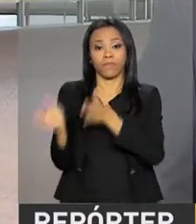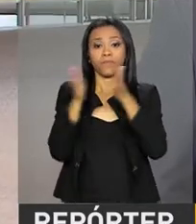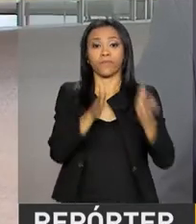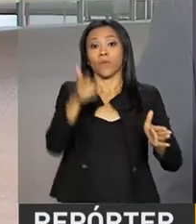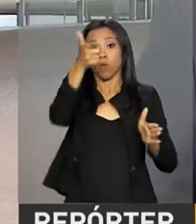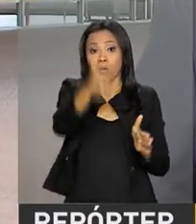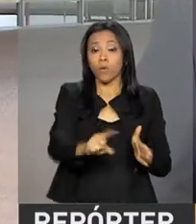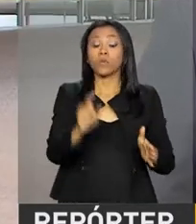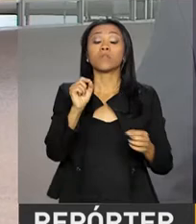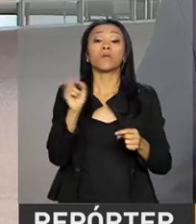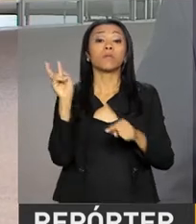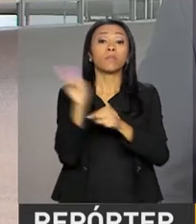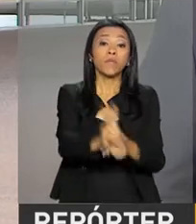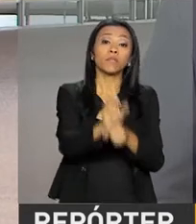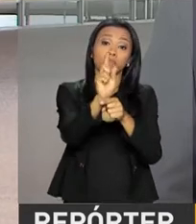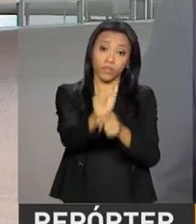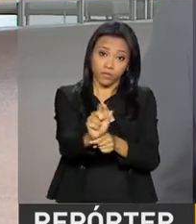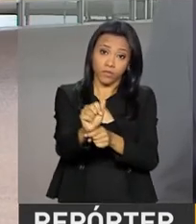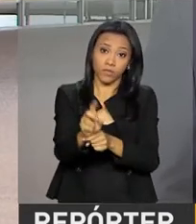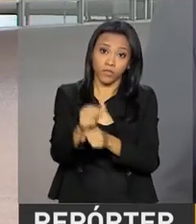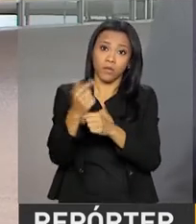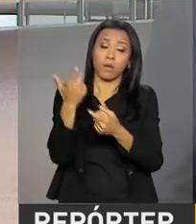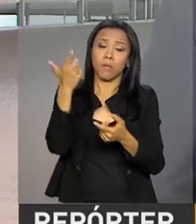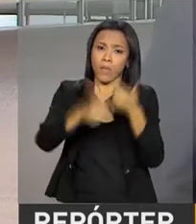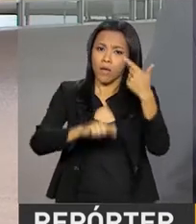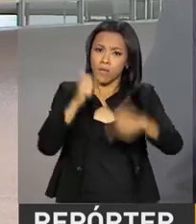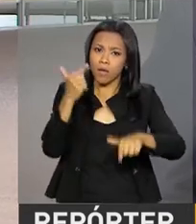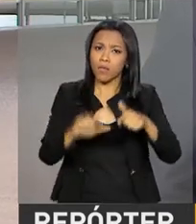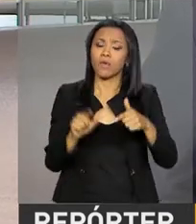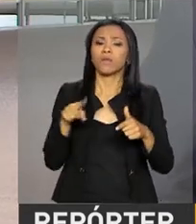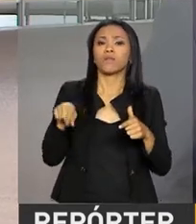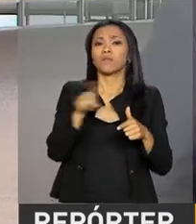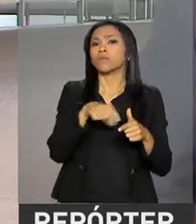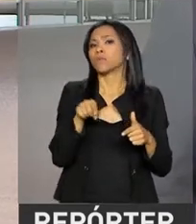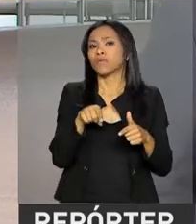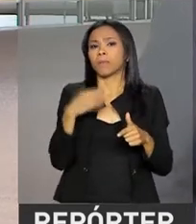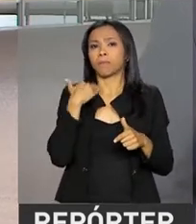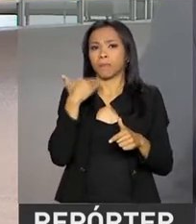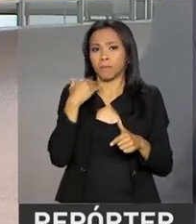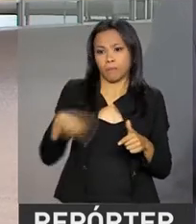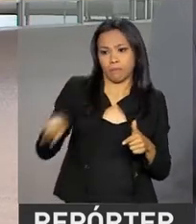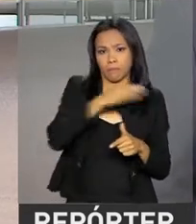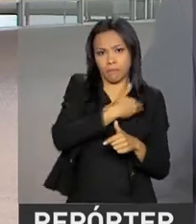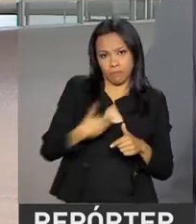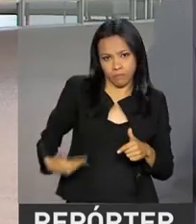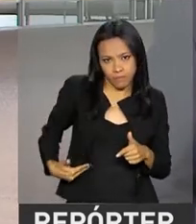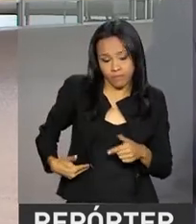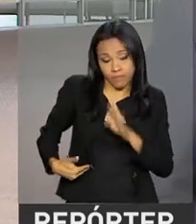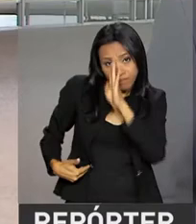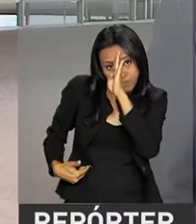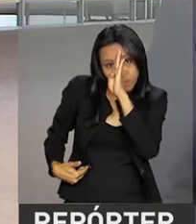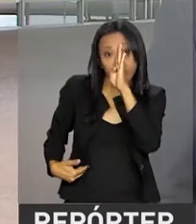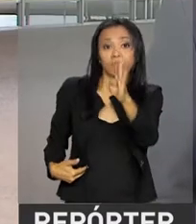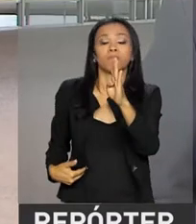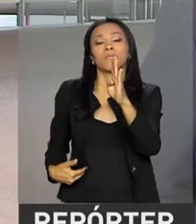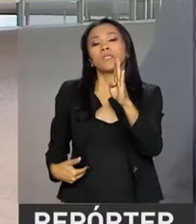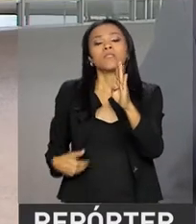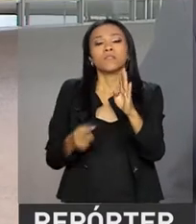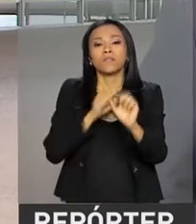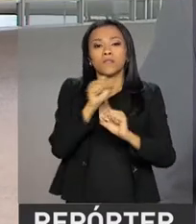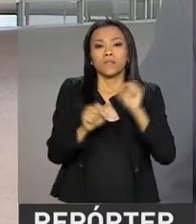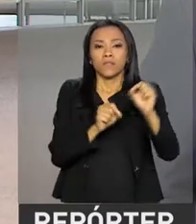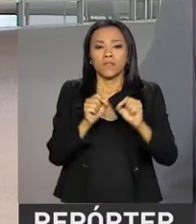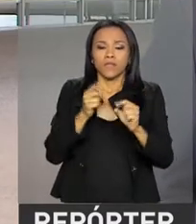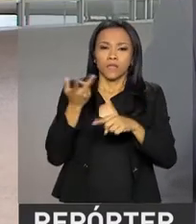no país com o aumento das operações de financiamento por parte de bancos públicos especialmente em linhas voltadas